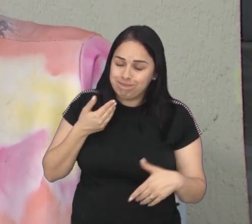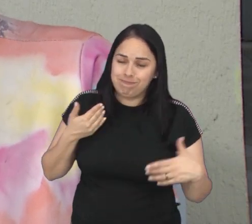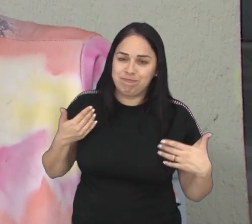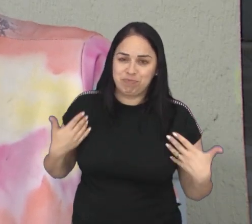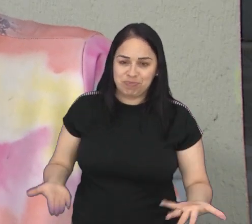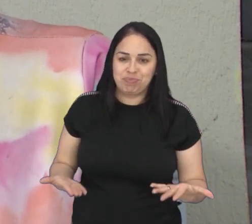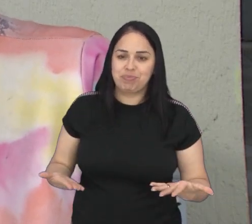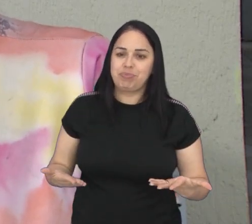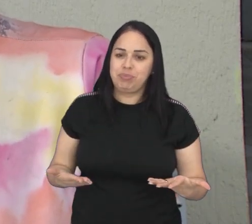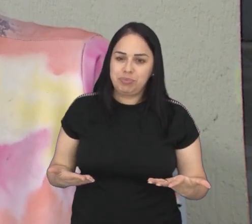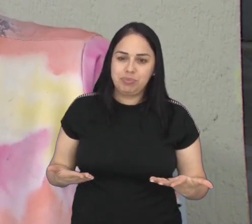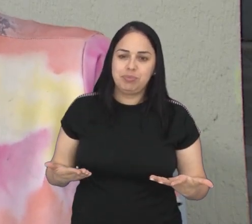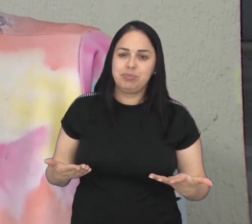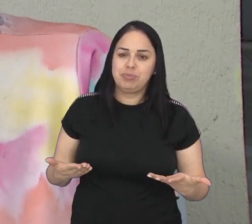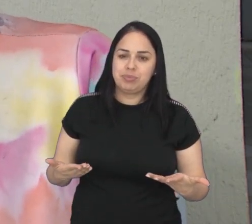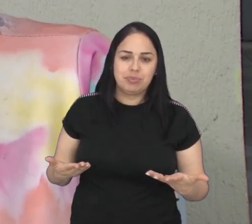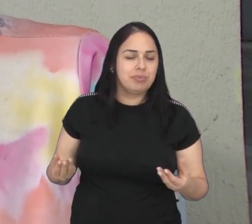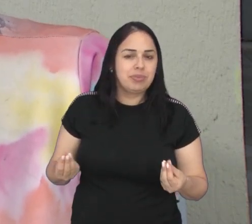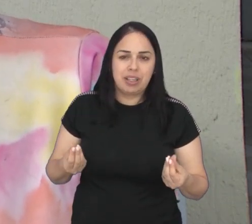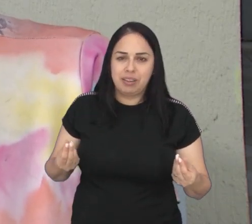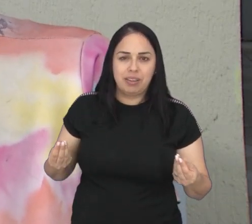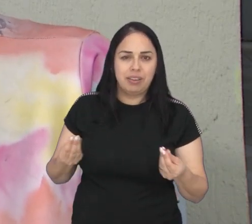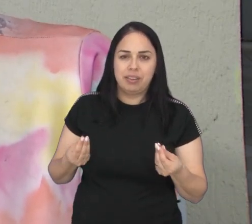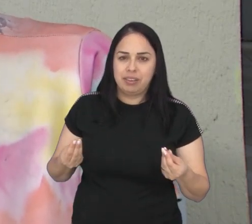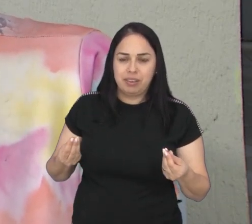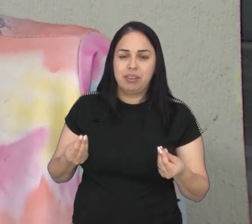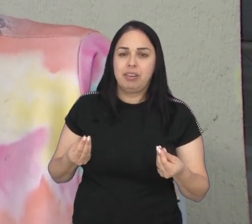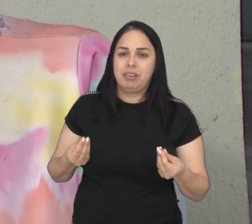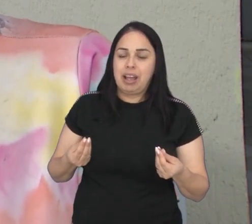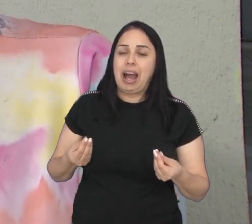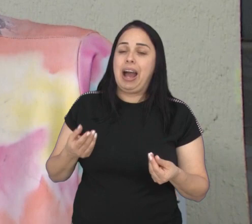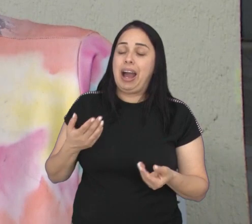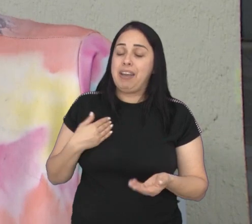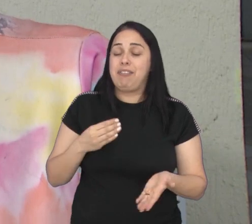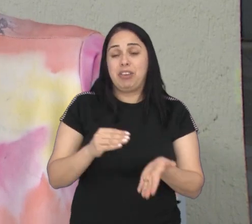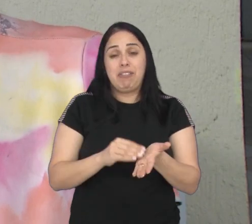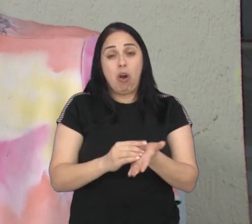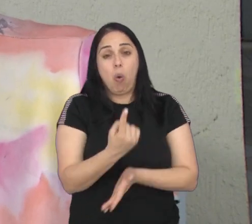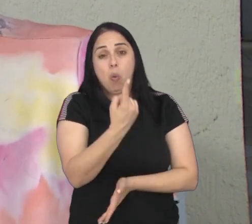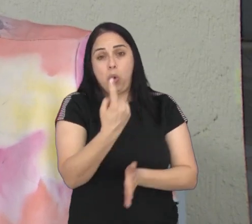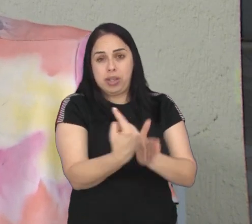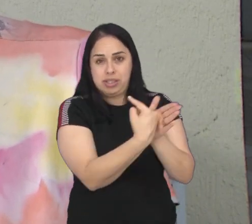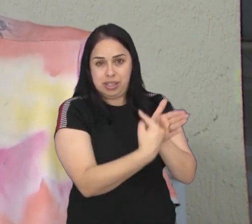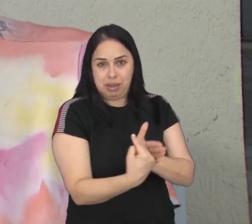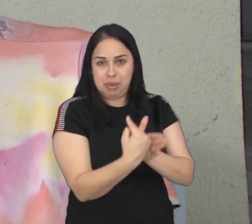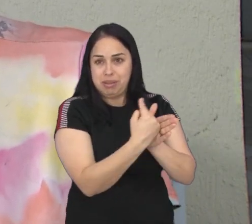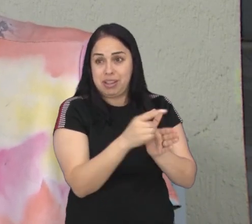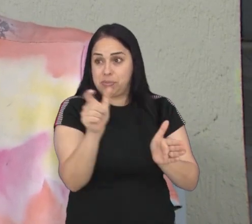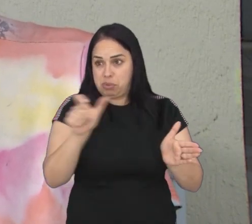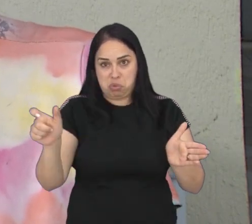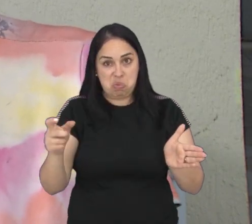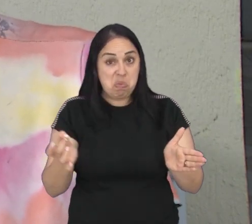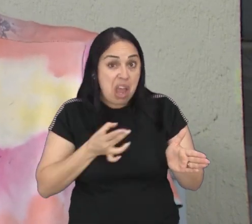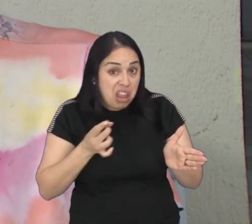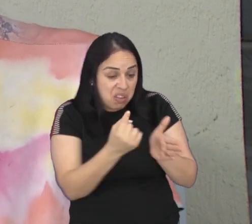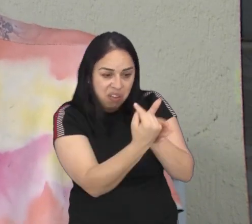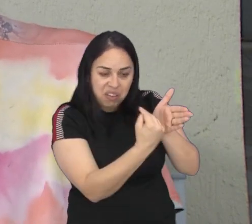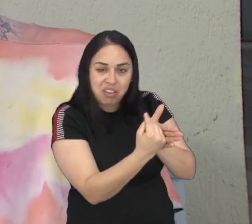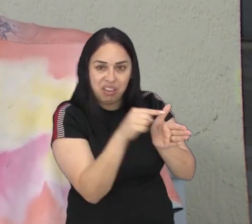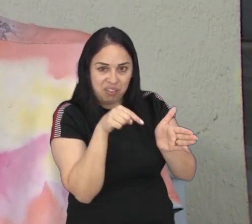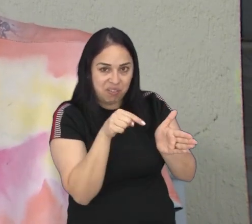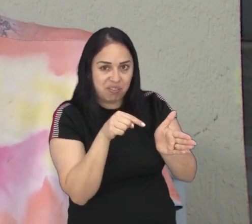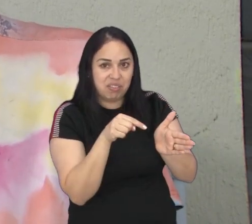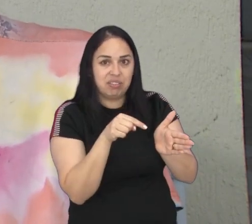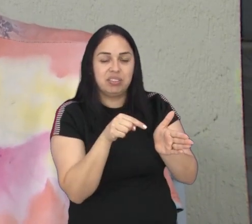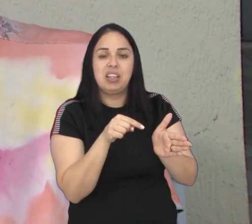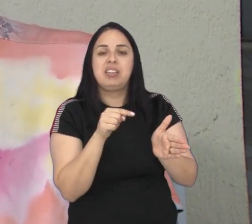enfraquecendo muito. Então, até faltava o fatídico exame da época, né, que era o temor de todo